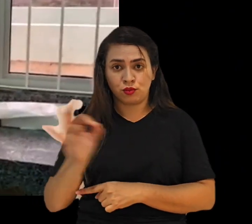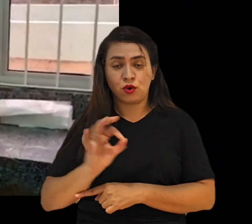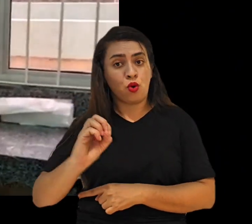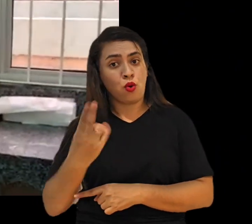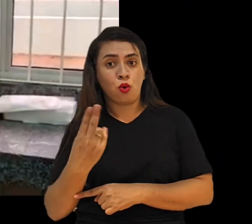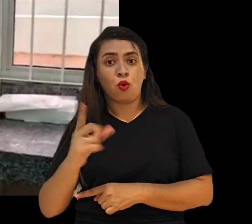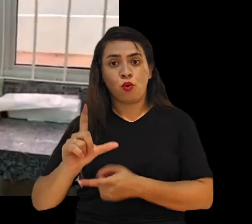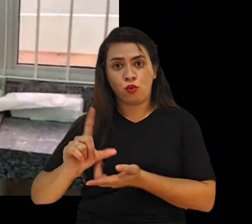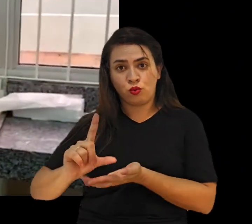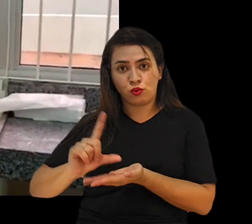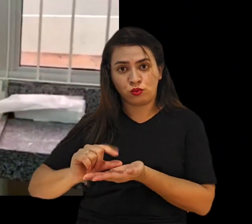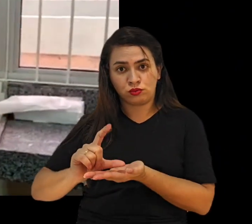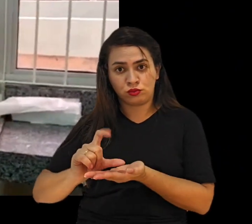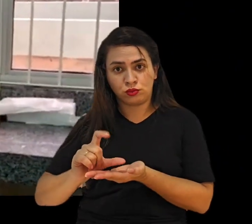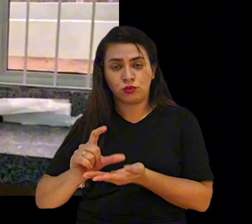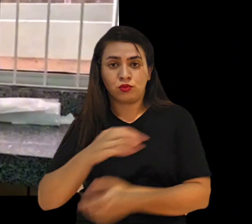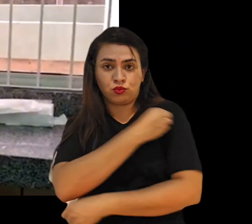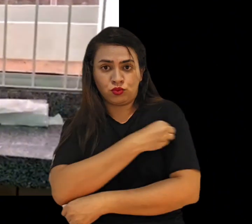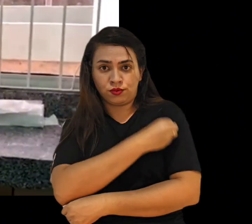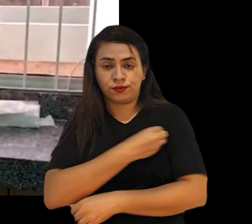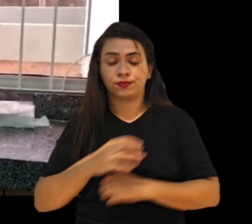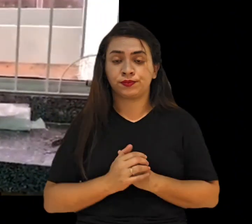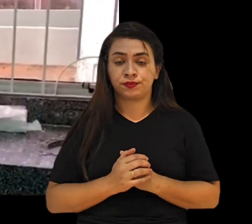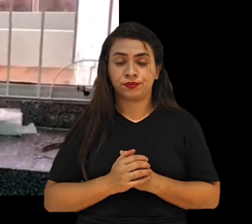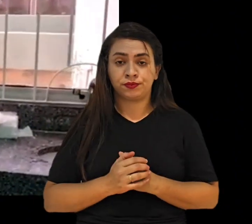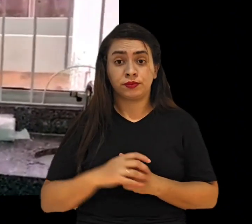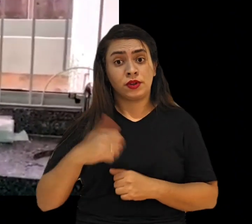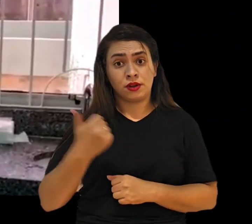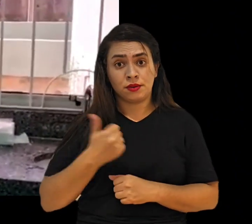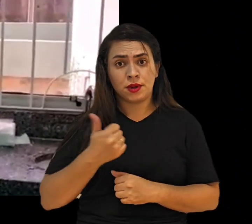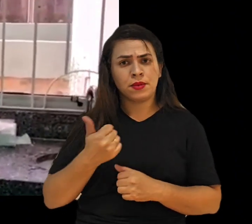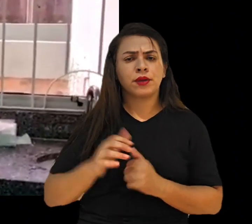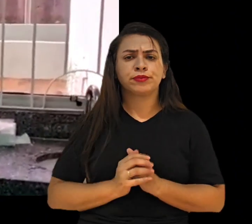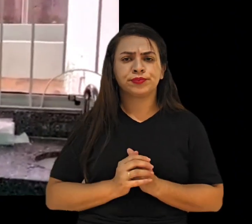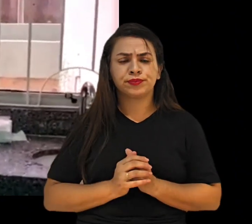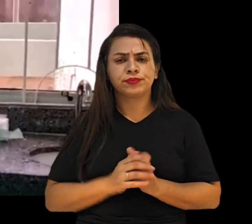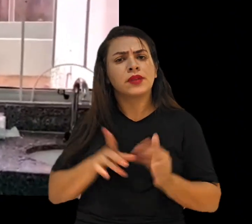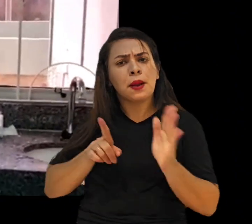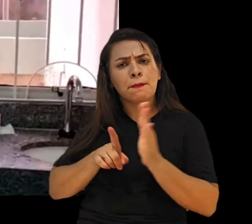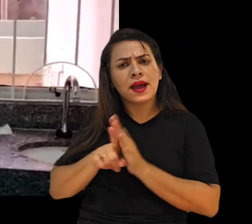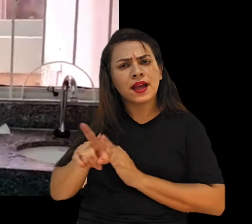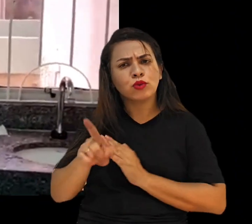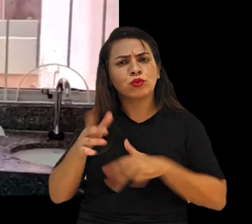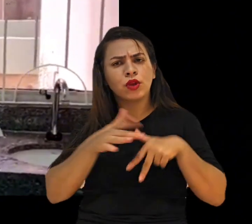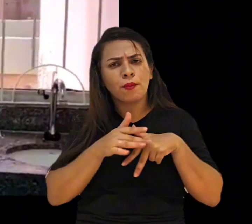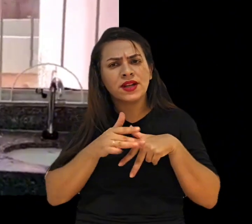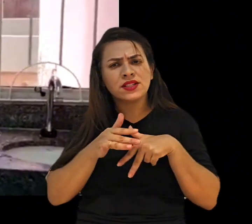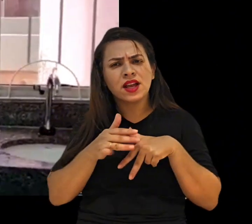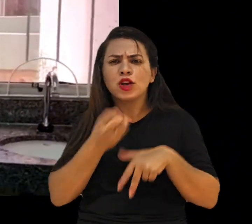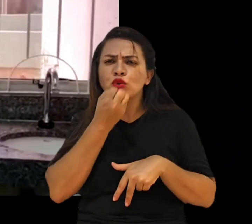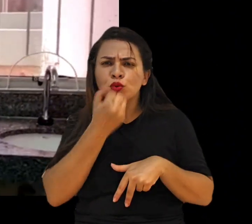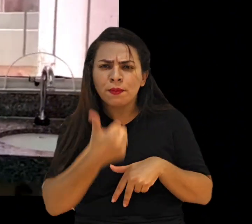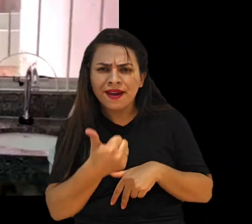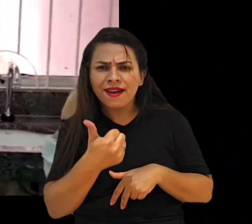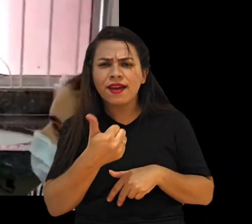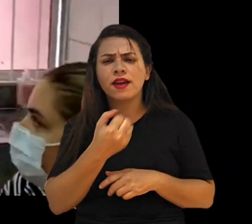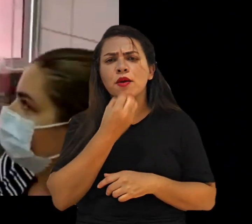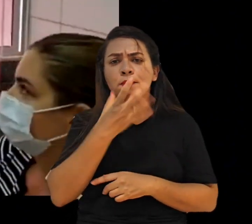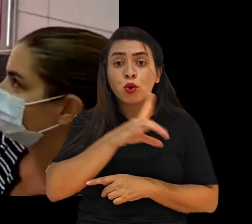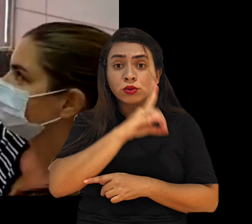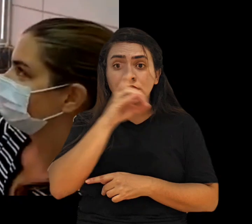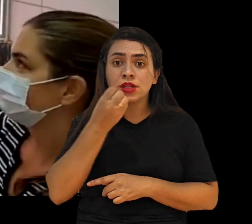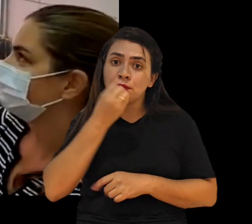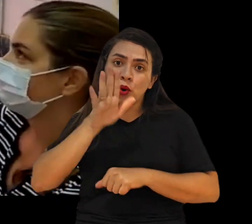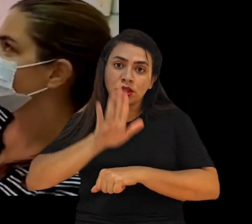o algodão separado e a gente vai no braço do paciente. Primeira coisa, a gente perguntar tudo bem, bom dia, boa tarde,